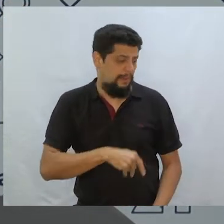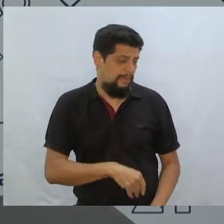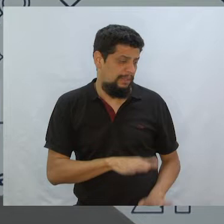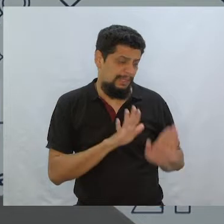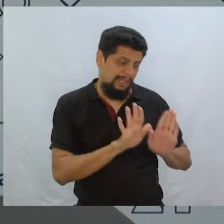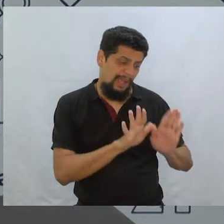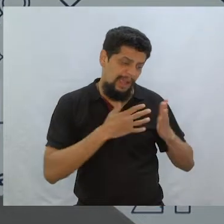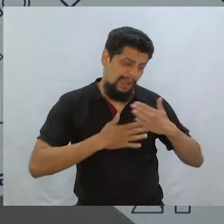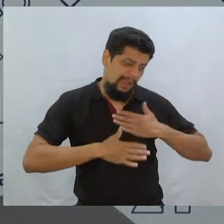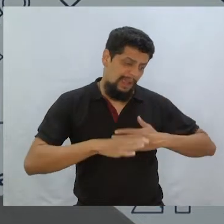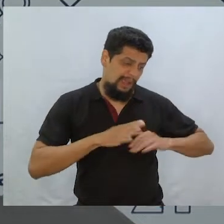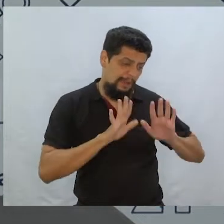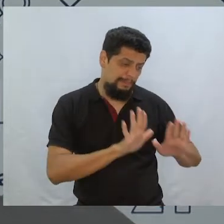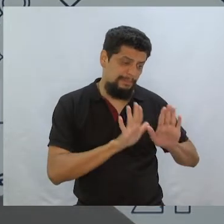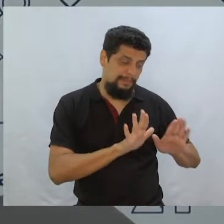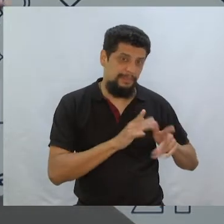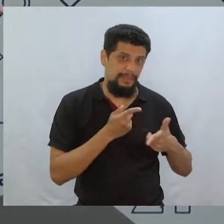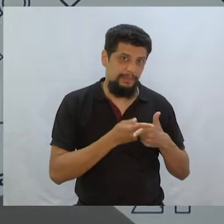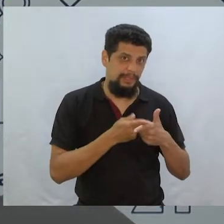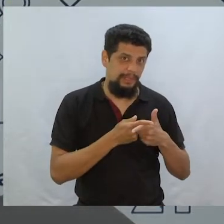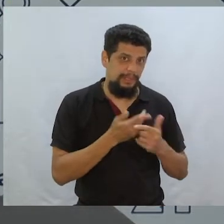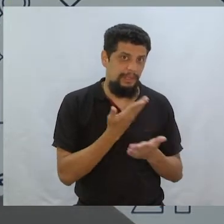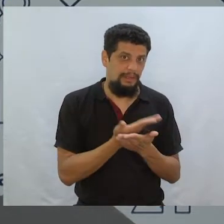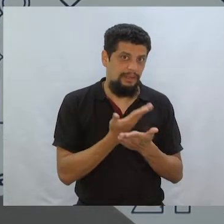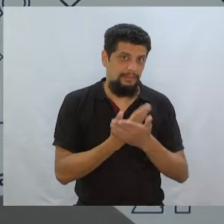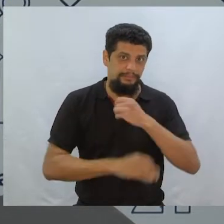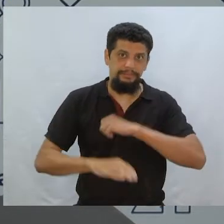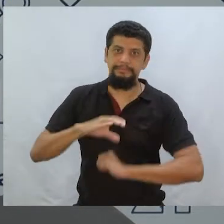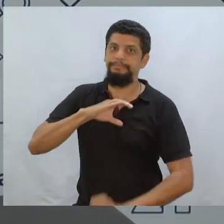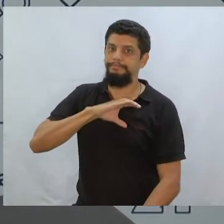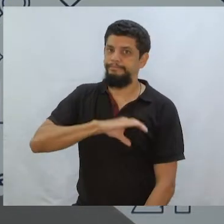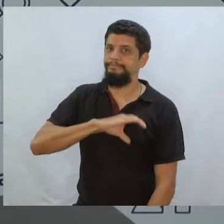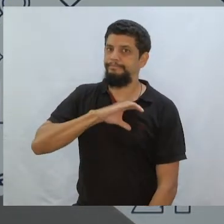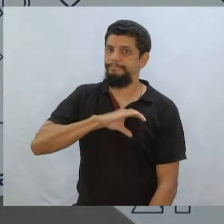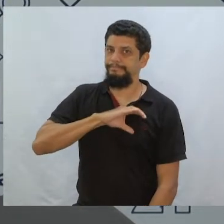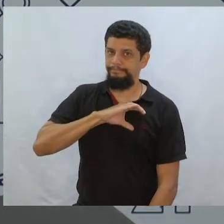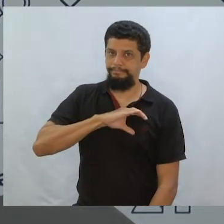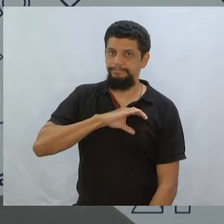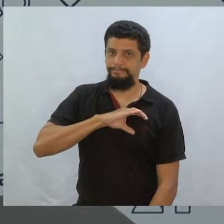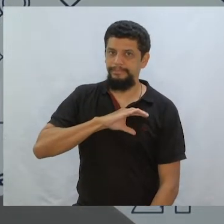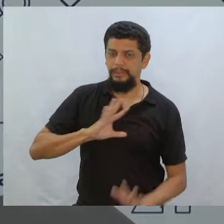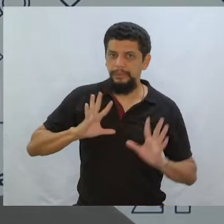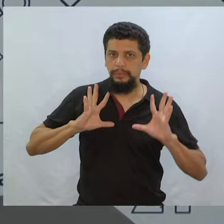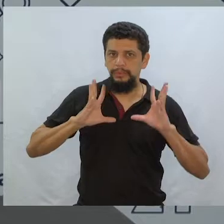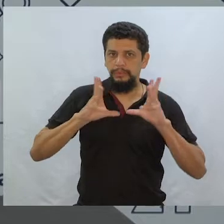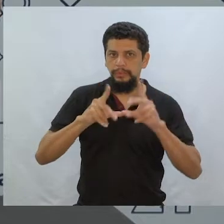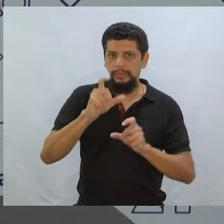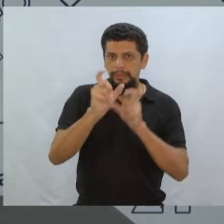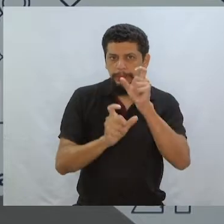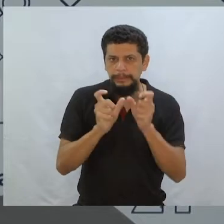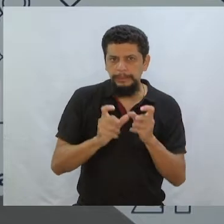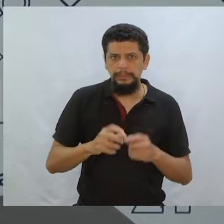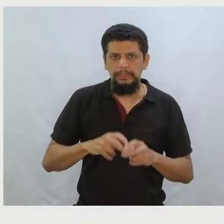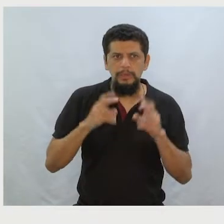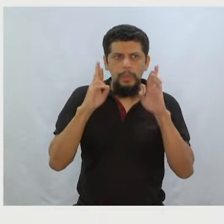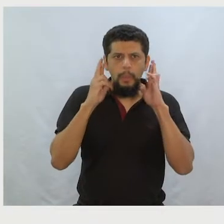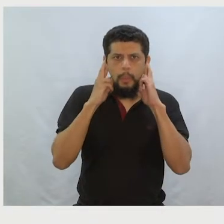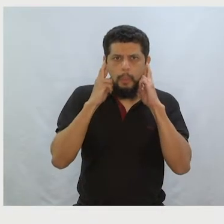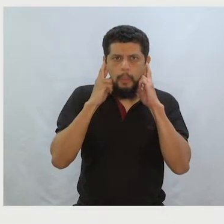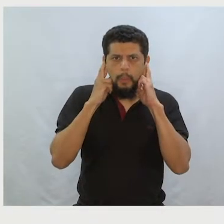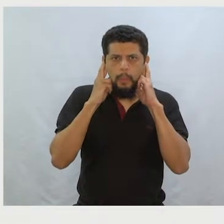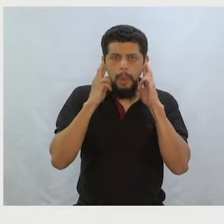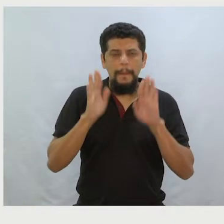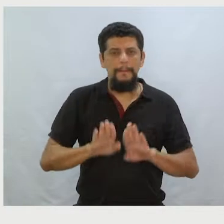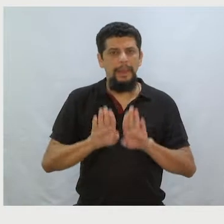ali tentando acalmá-los porque afinal era aula de português todo mundo estava bem